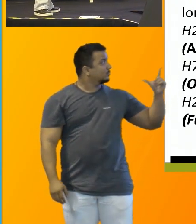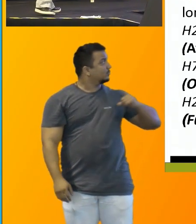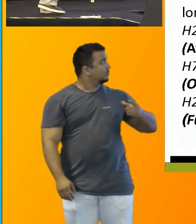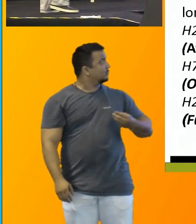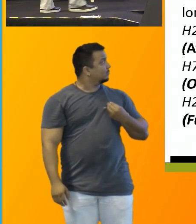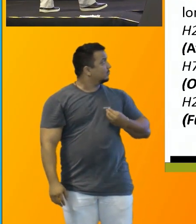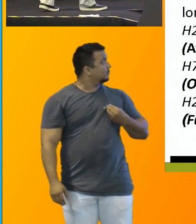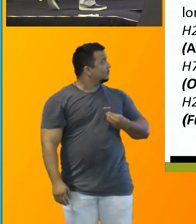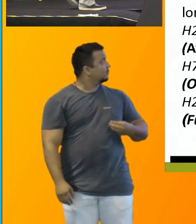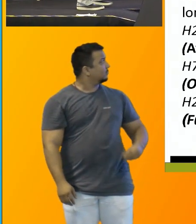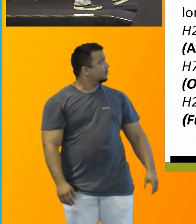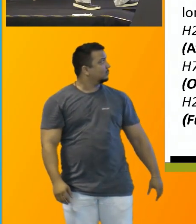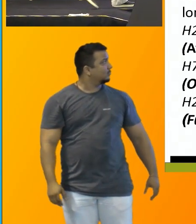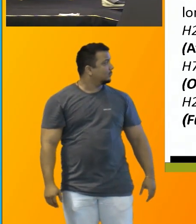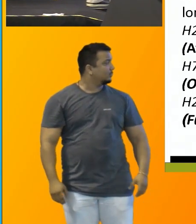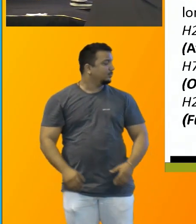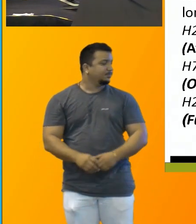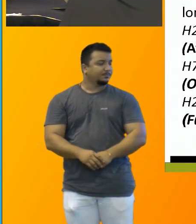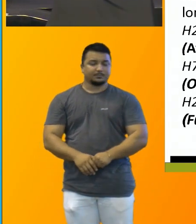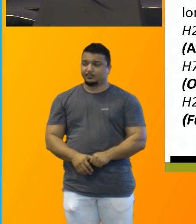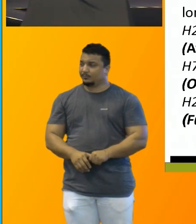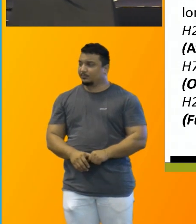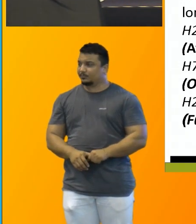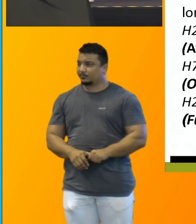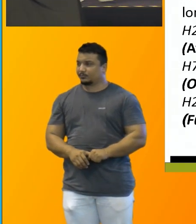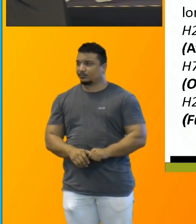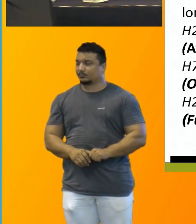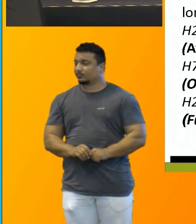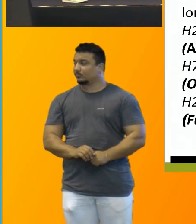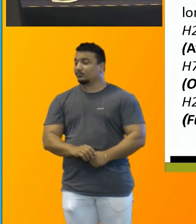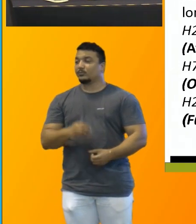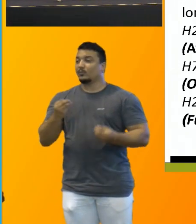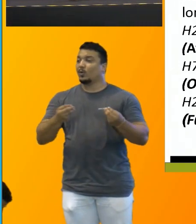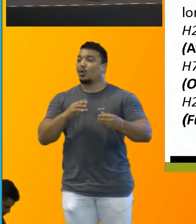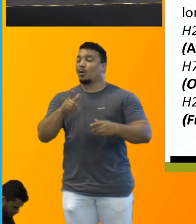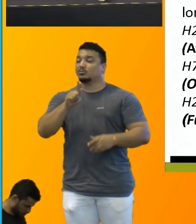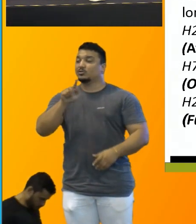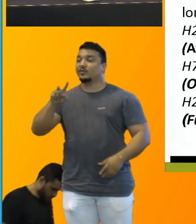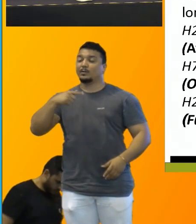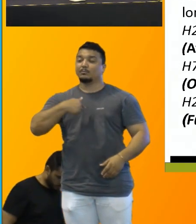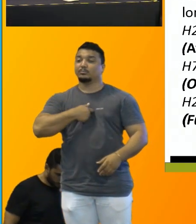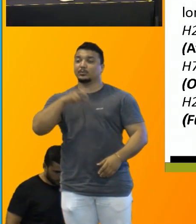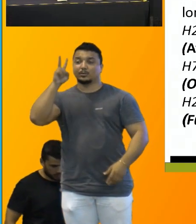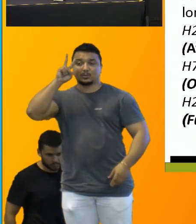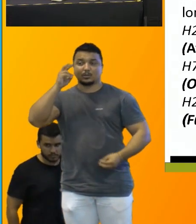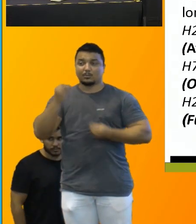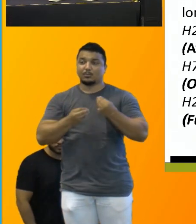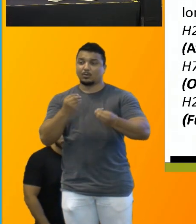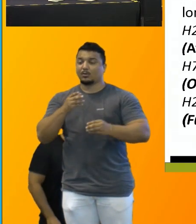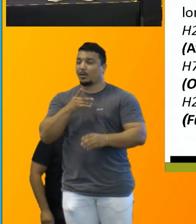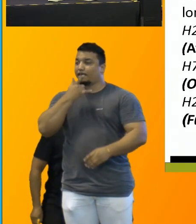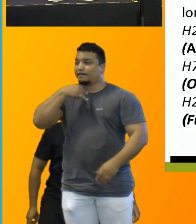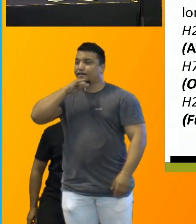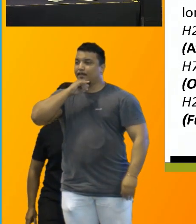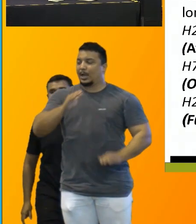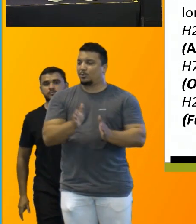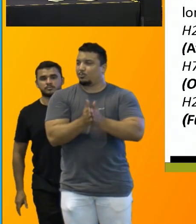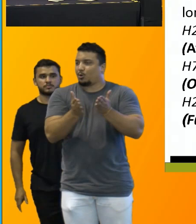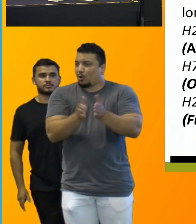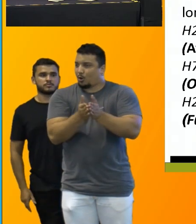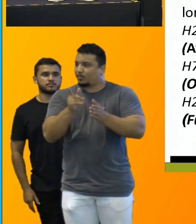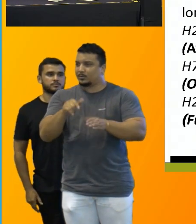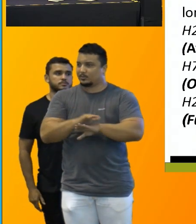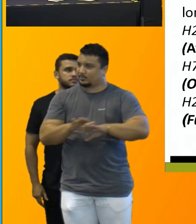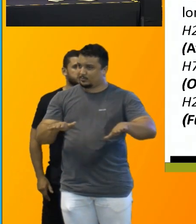Agora só quem entendeu o que está aí no slide, vai lá. Como é que Vargas é lembrado? O pai dos